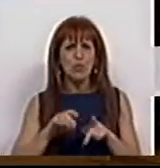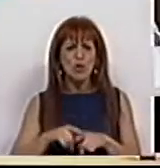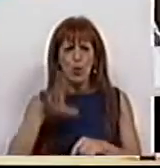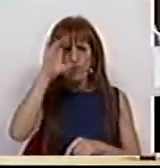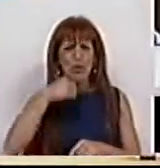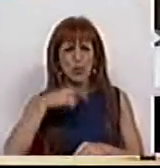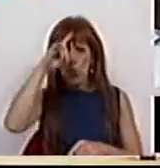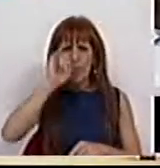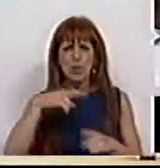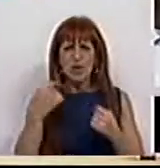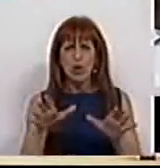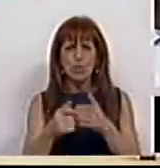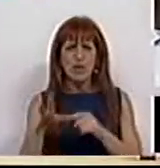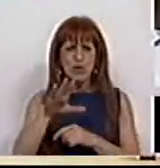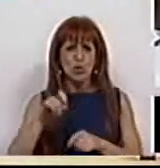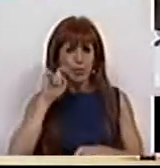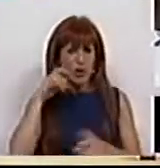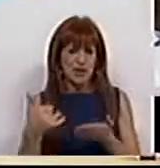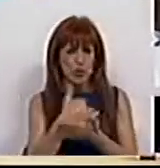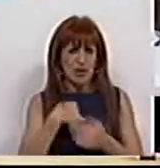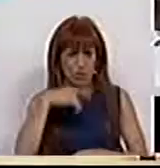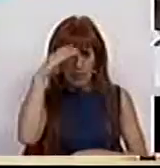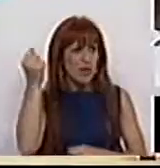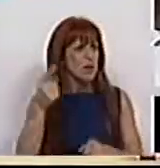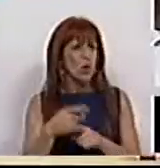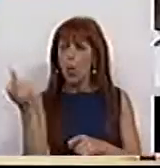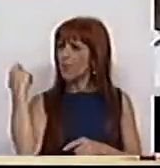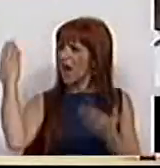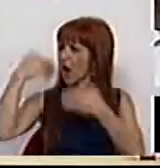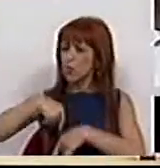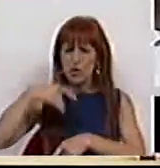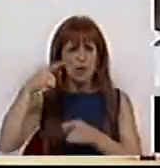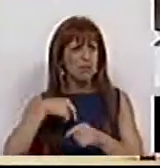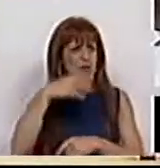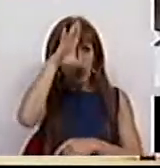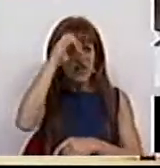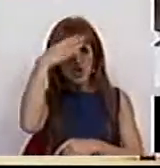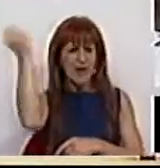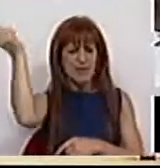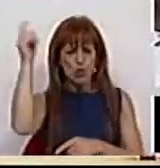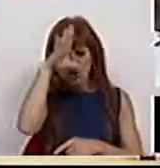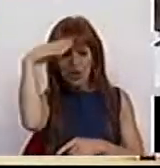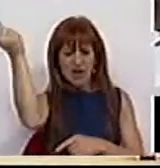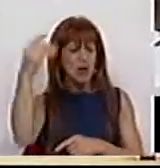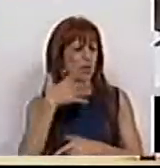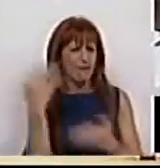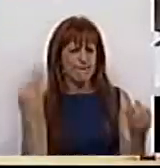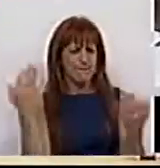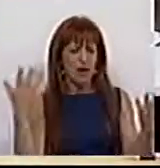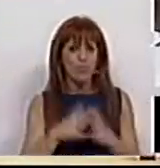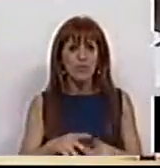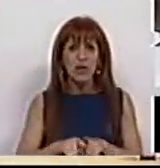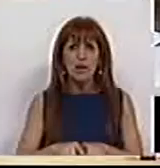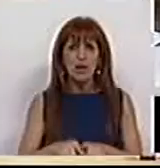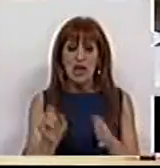Governo nem sequer se lembrou que havia Comissão Nacional de Proteção de Dados. O parecer chegou ontem à noite, mas o Governo esqueceu-se completamente